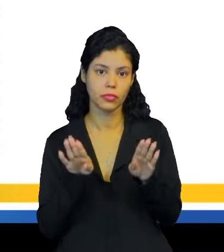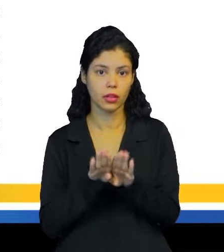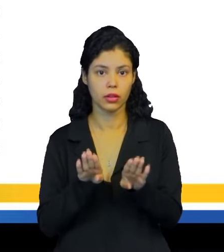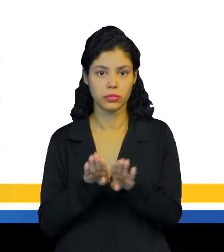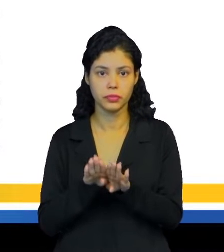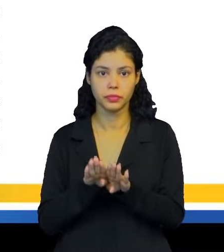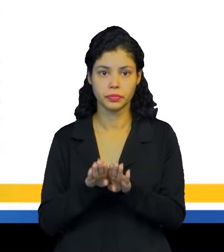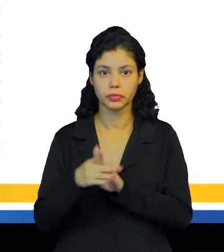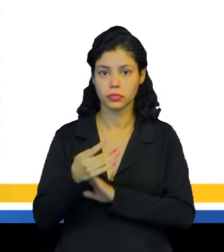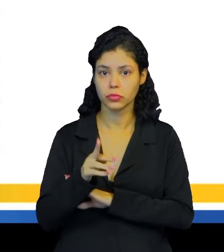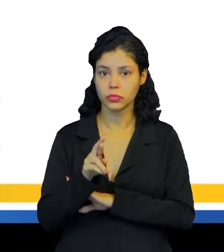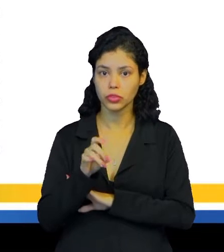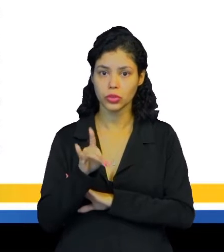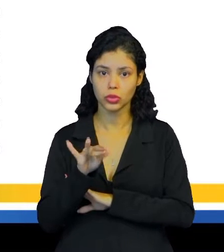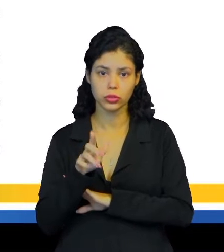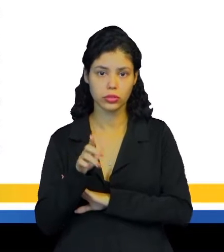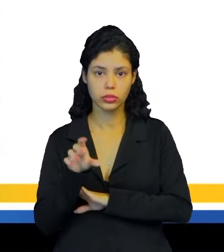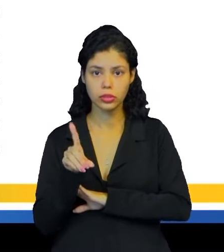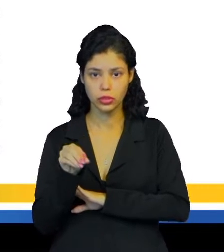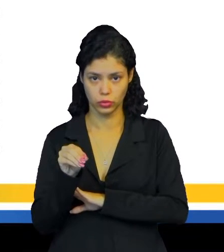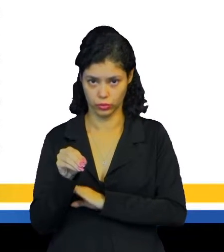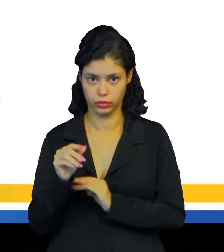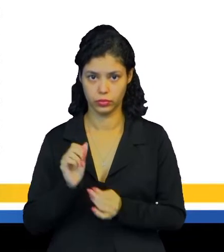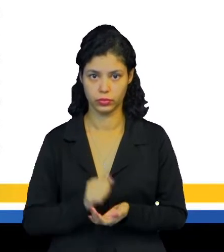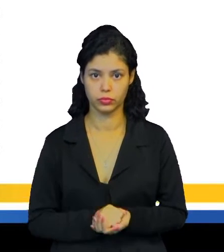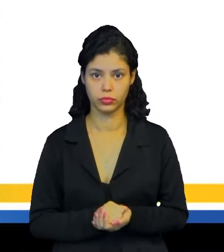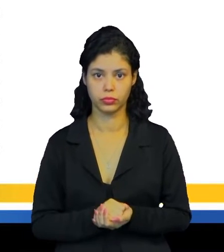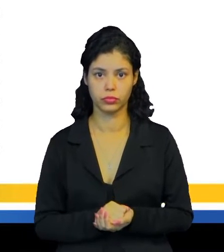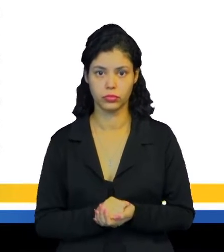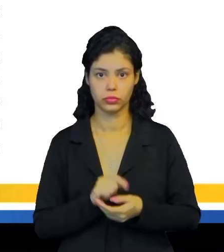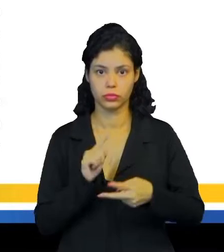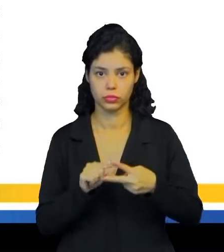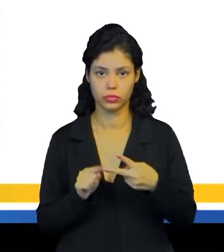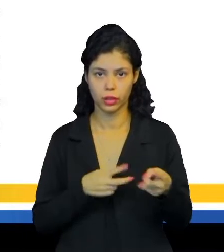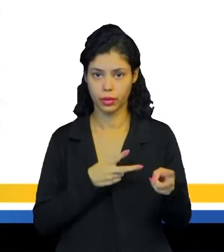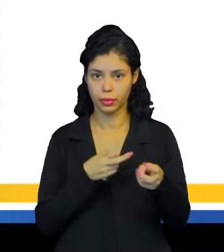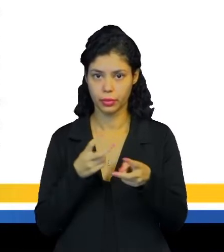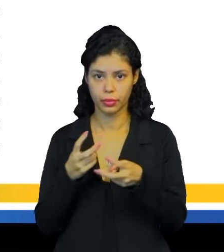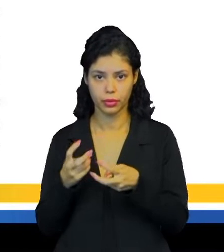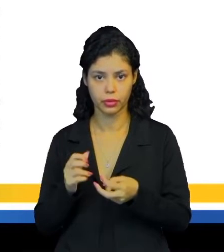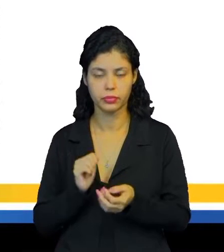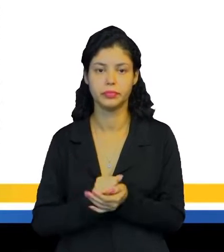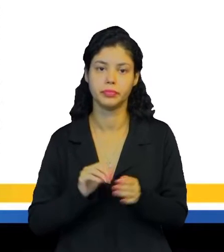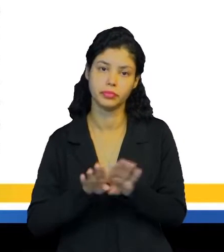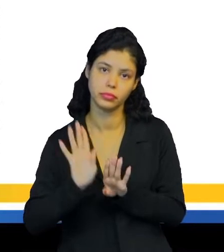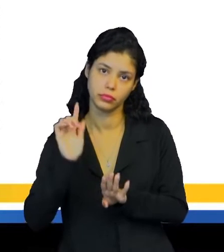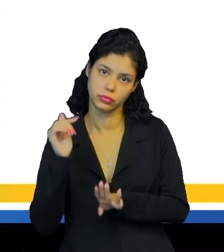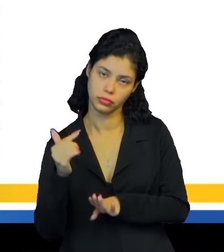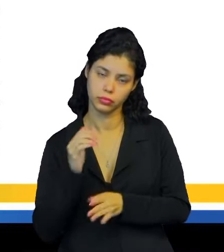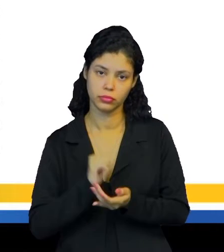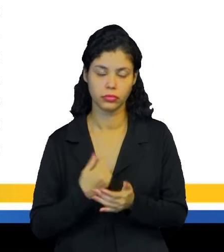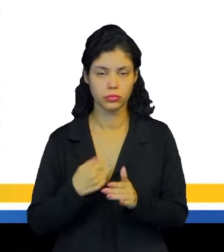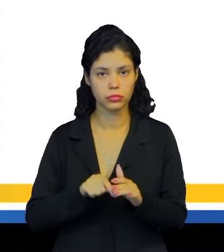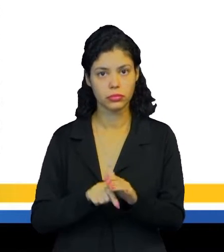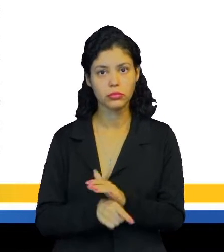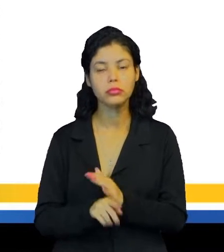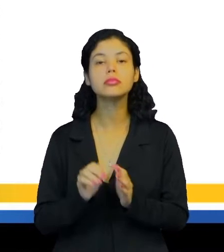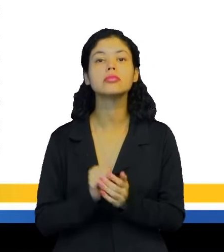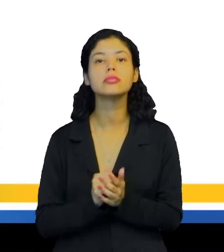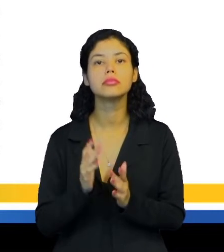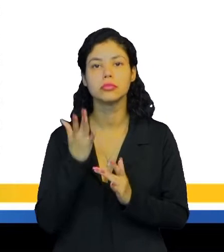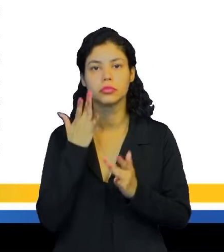a prostituição e a promiscuidade, né, são explorados, né? Outros temas aí dentro do